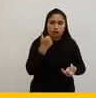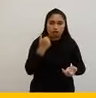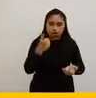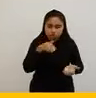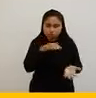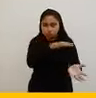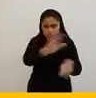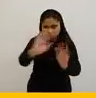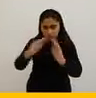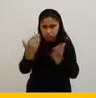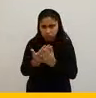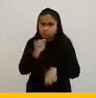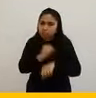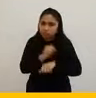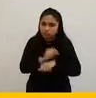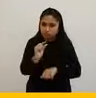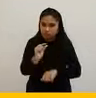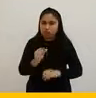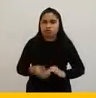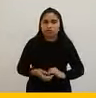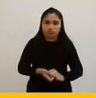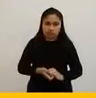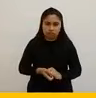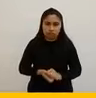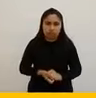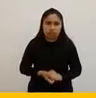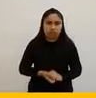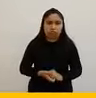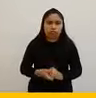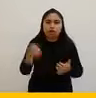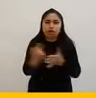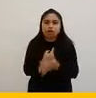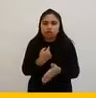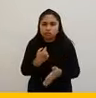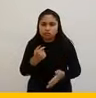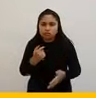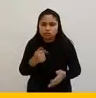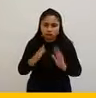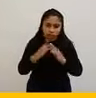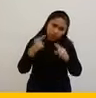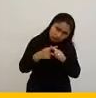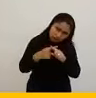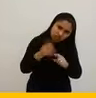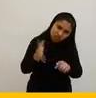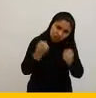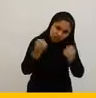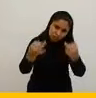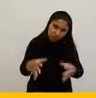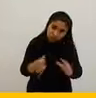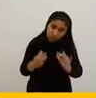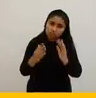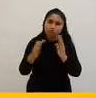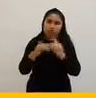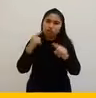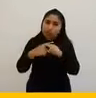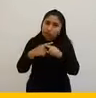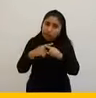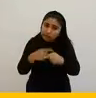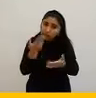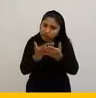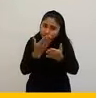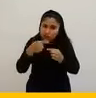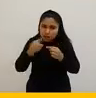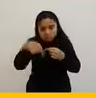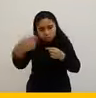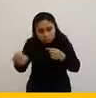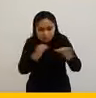a próxima etapa. Perguntam aqui sobre igrejas, eu acabei de falar, a igreja será estudada na